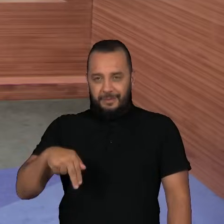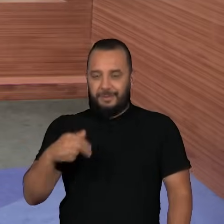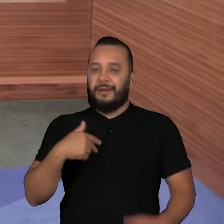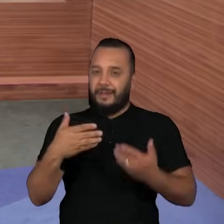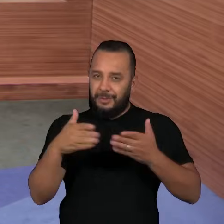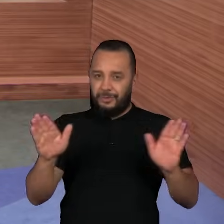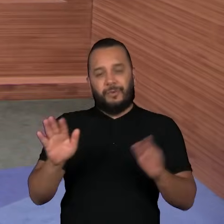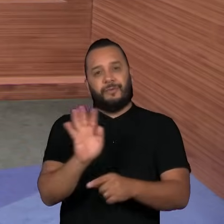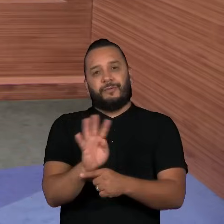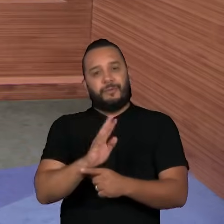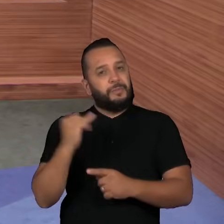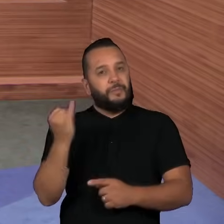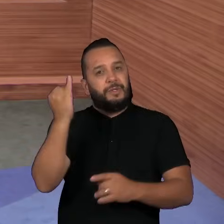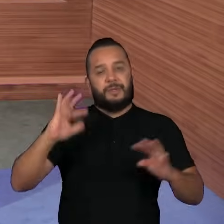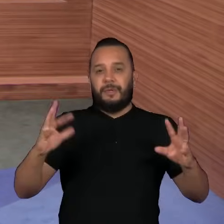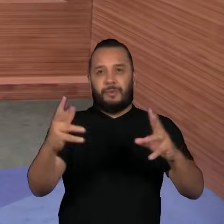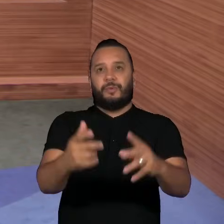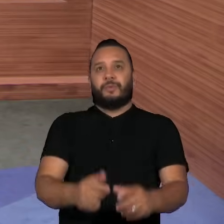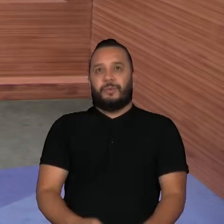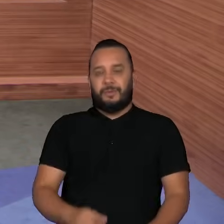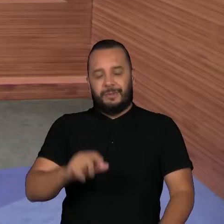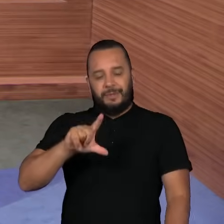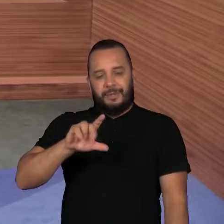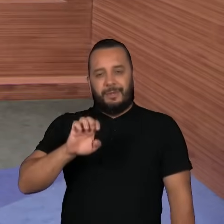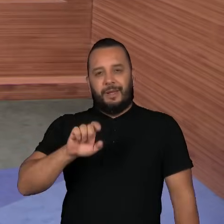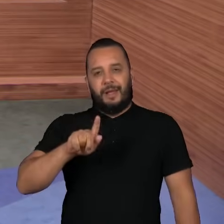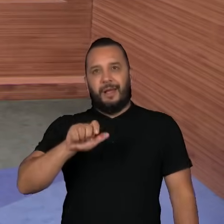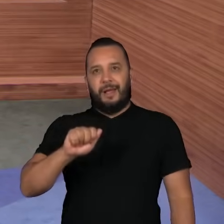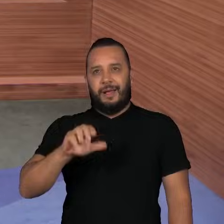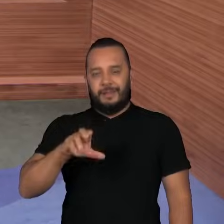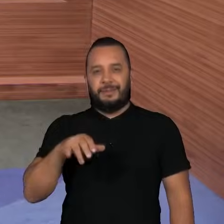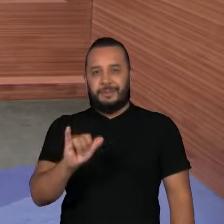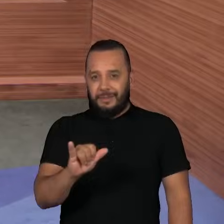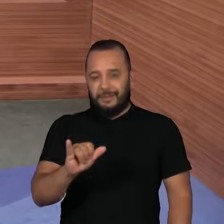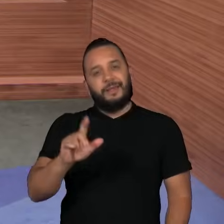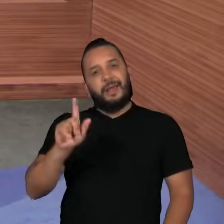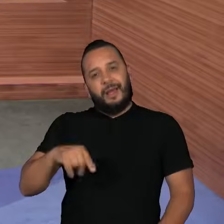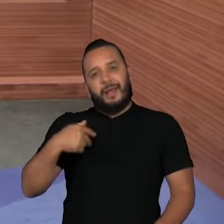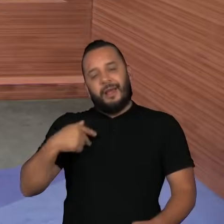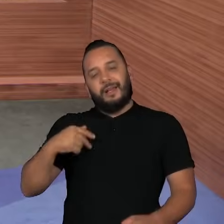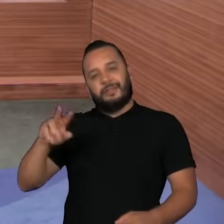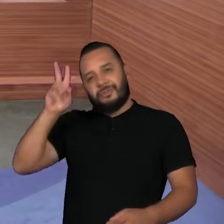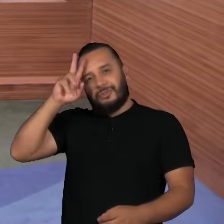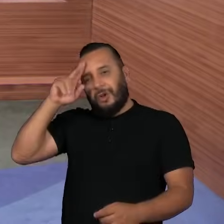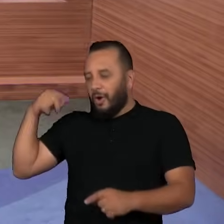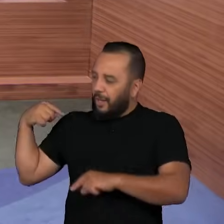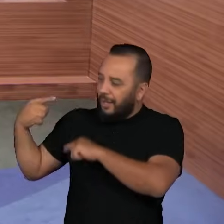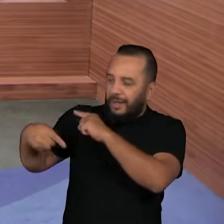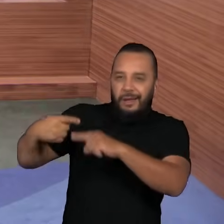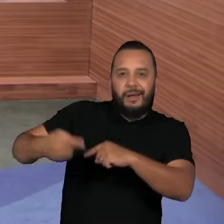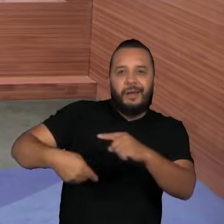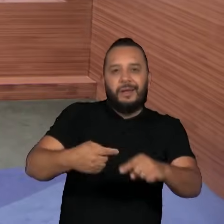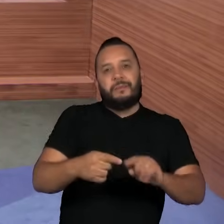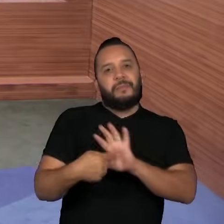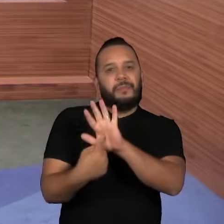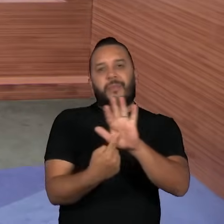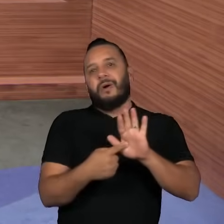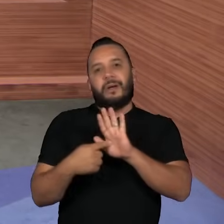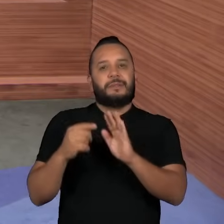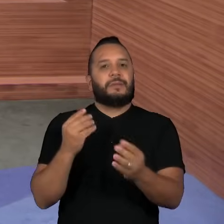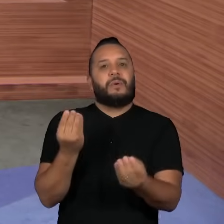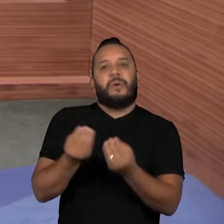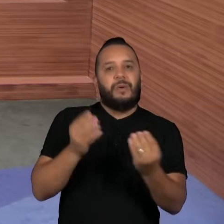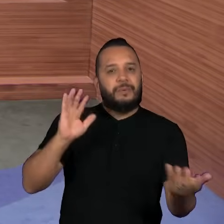e importância para todos. Legacy, ou Legado, Nossa Herança, trata da crise climática e da indiferença